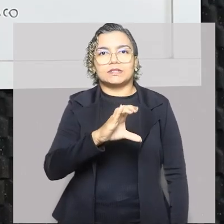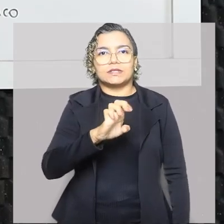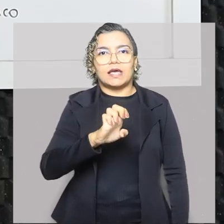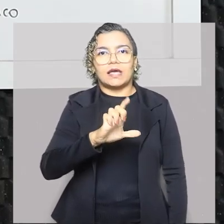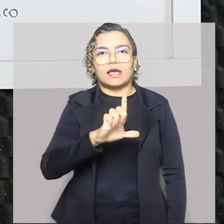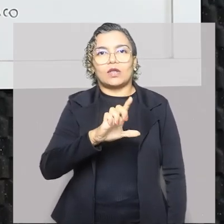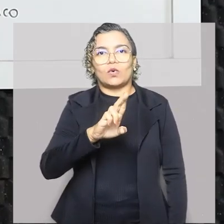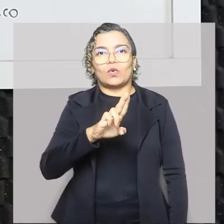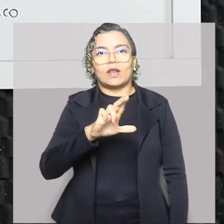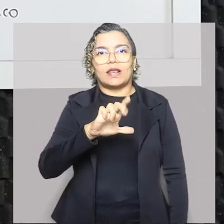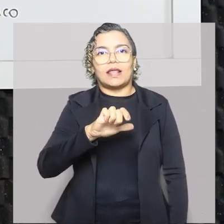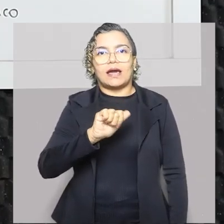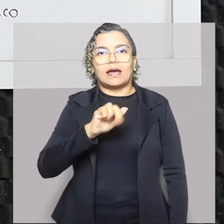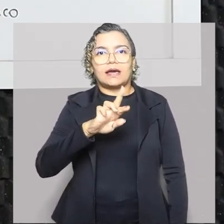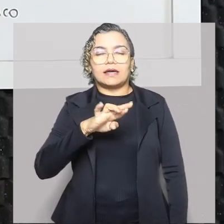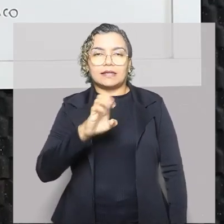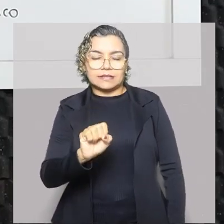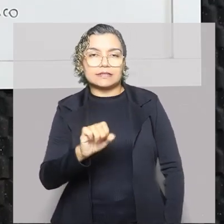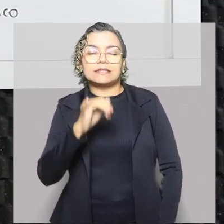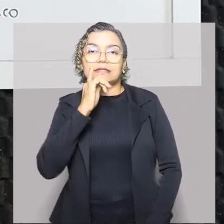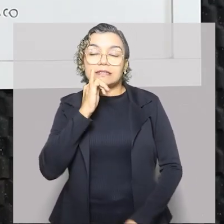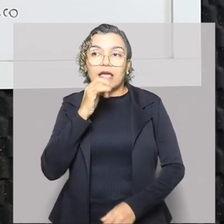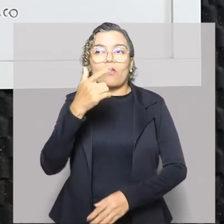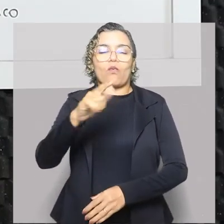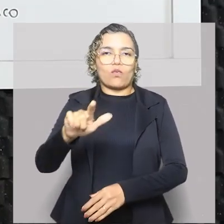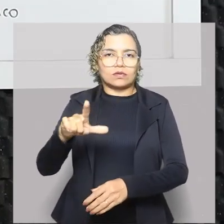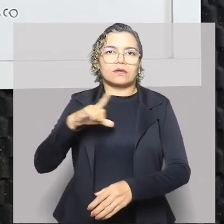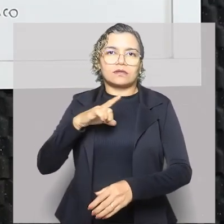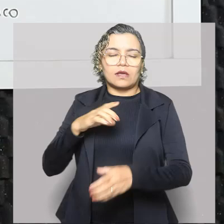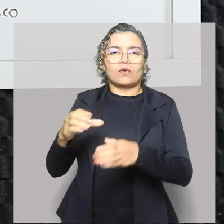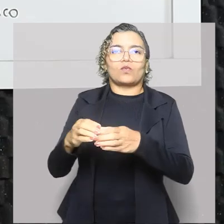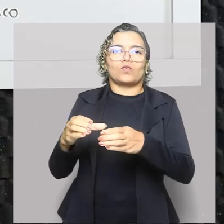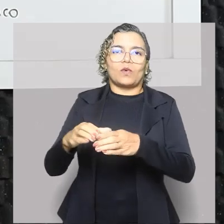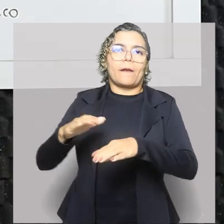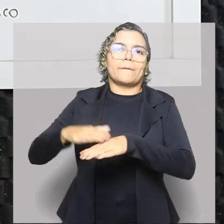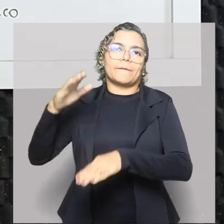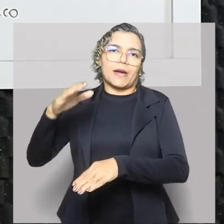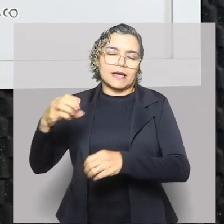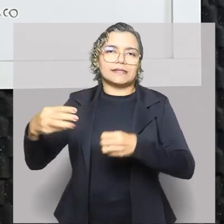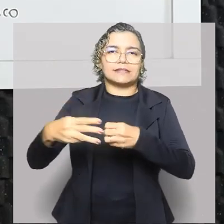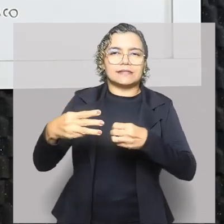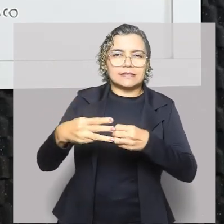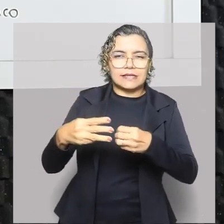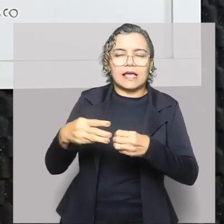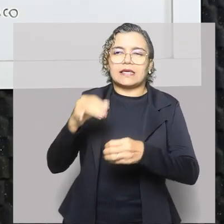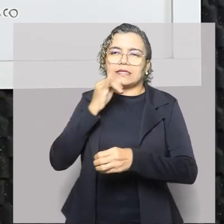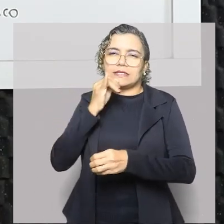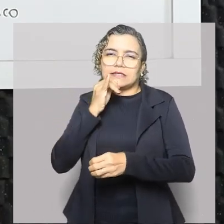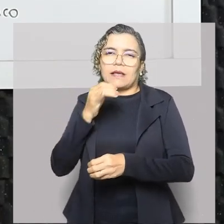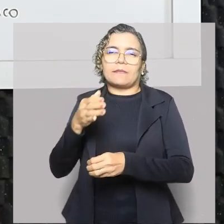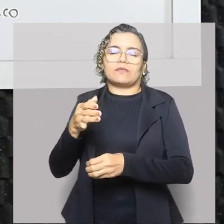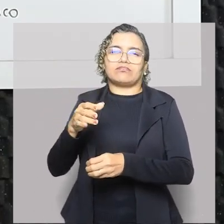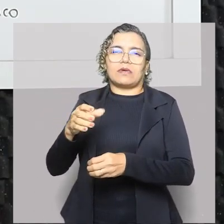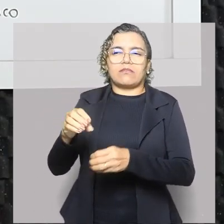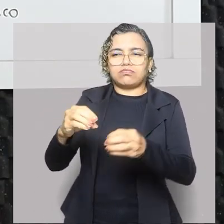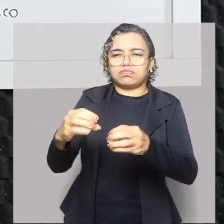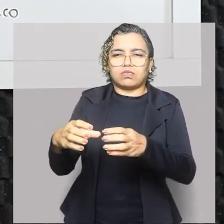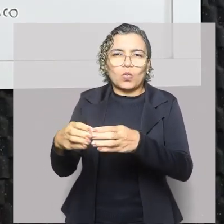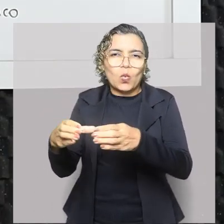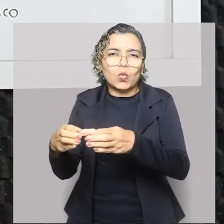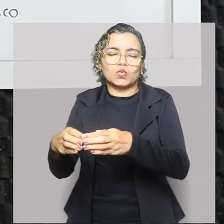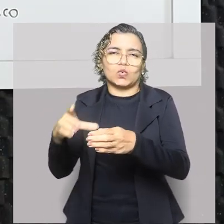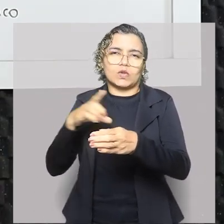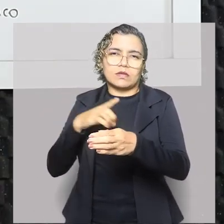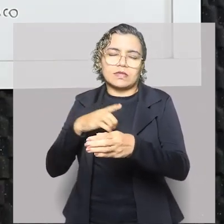aqueles indivíduos que possuem mais células, um conjunto de células ali que estão juntas, que trabalham juntas, que têm